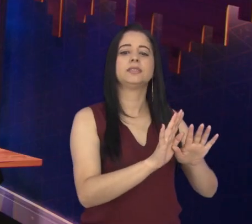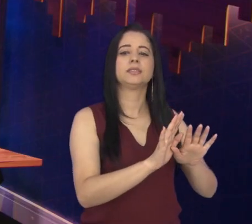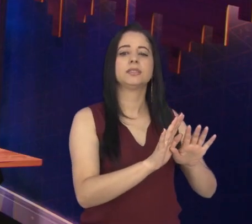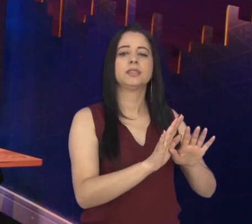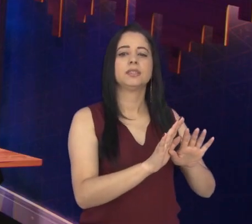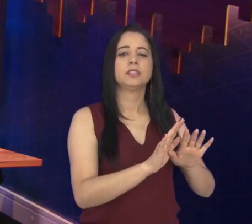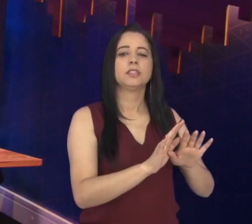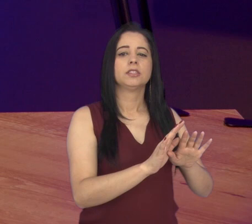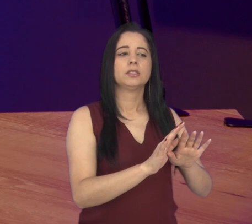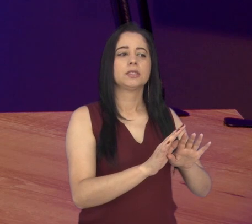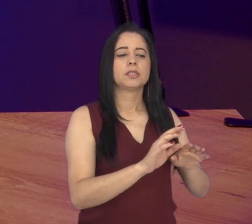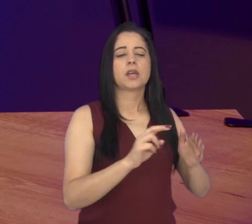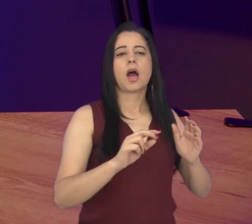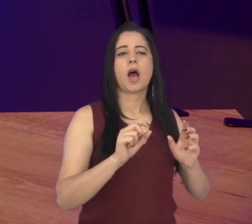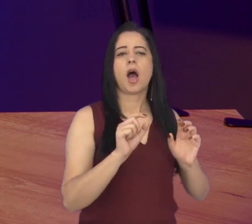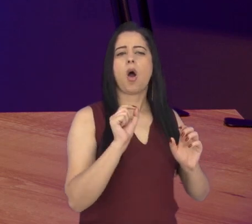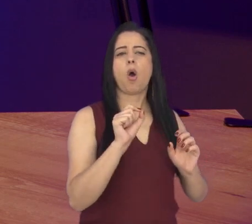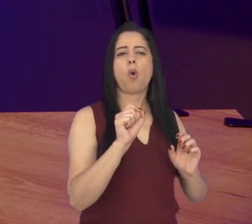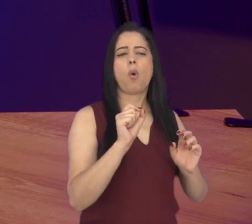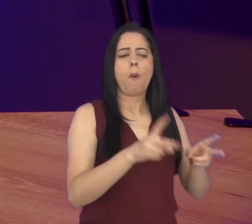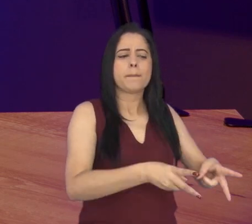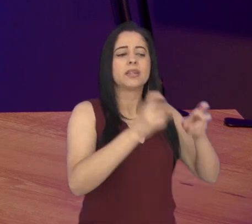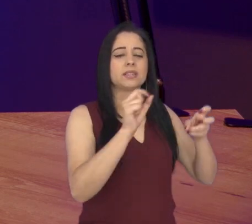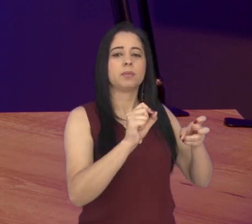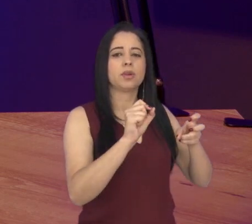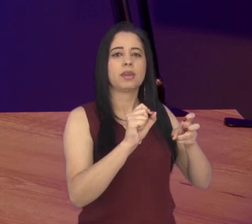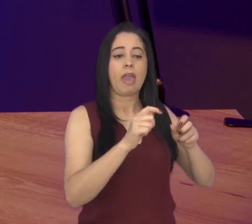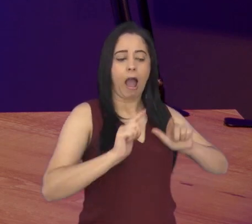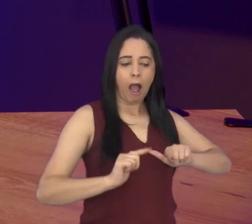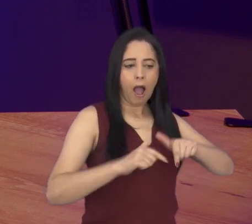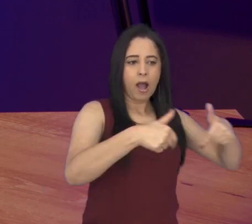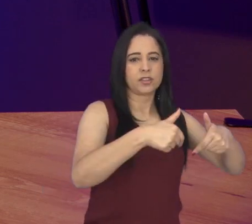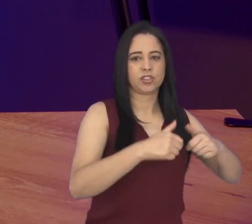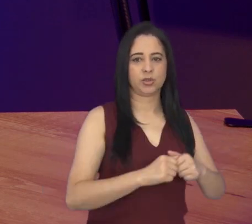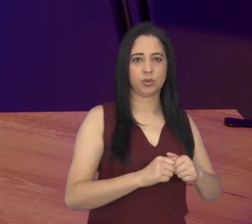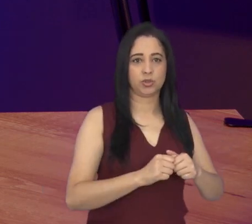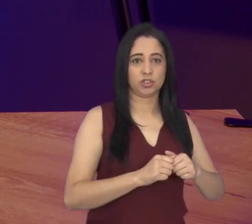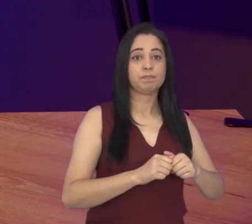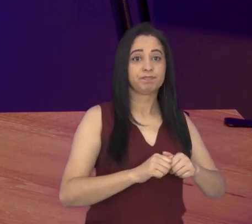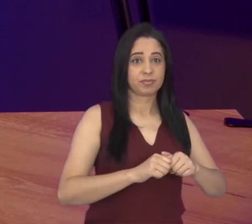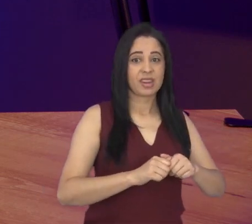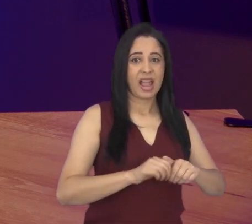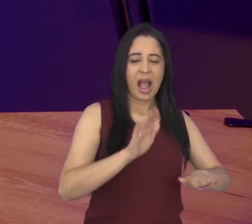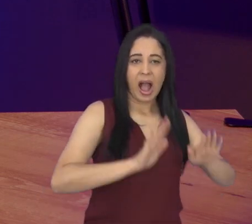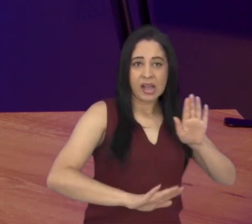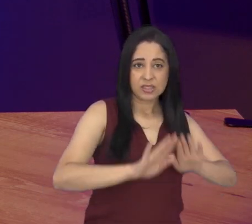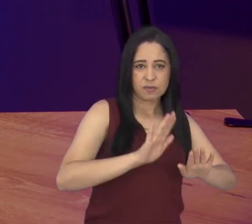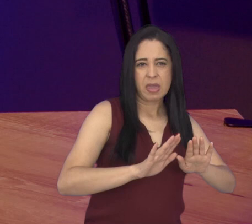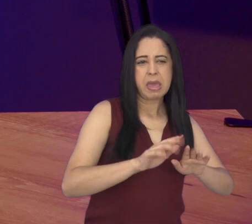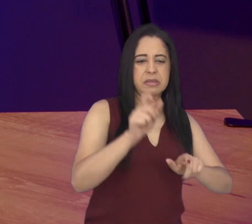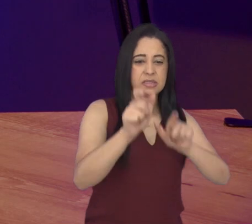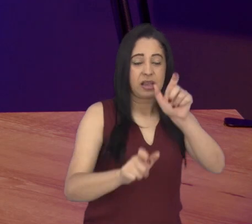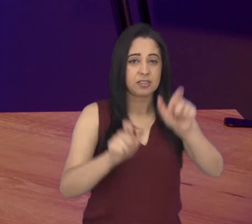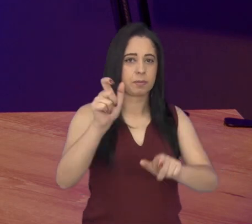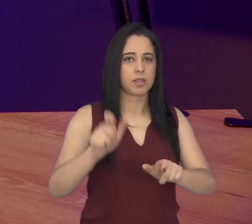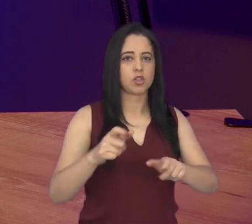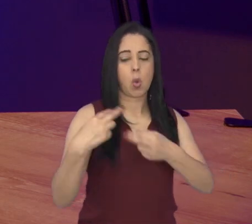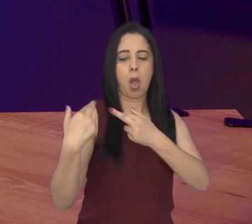heróis, eu acho que o que fica de mais forte é realmente a motivação. E muitas vezes as pessoas até acabam recebendo,